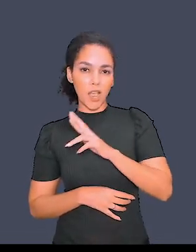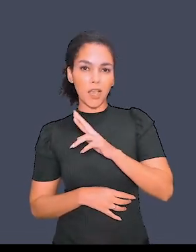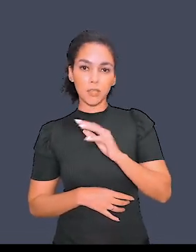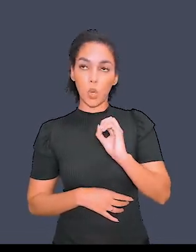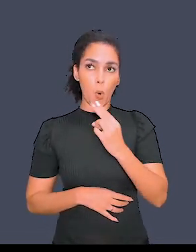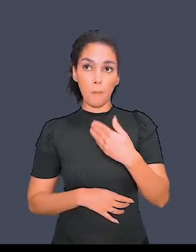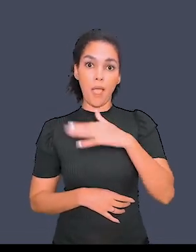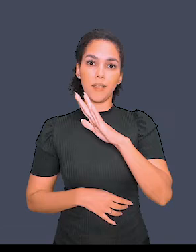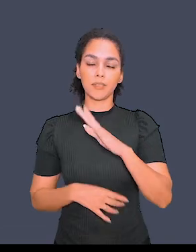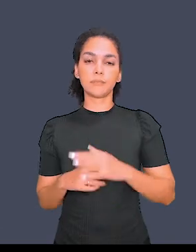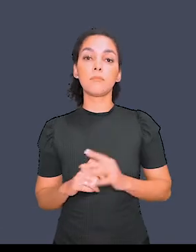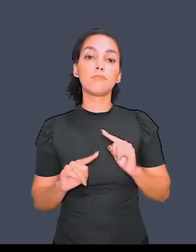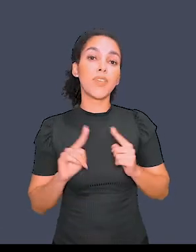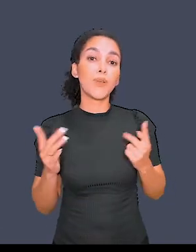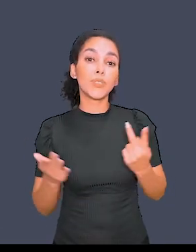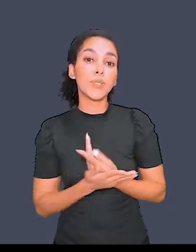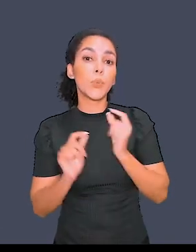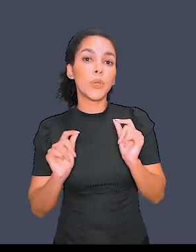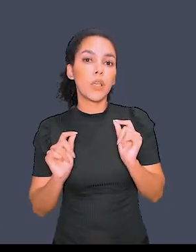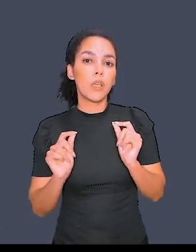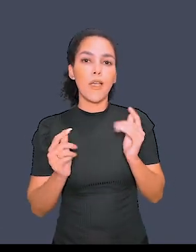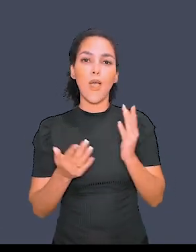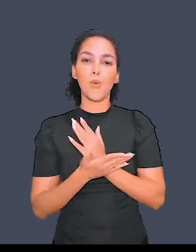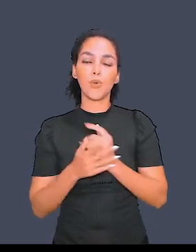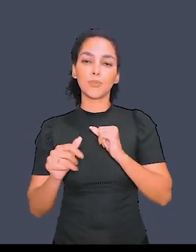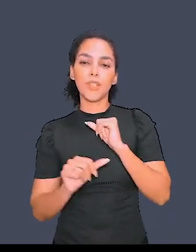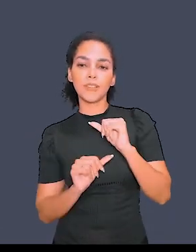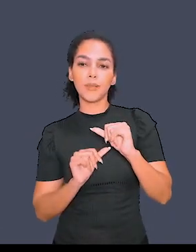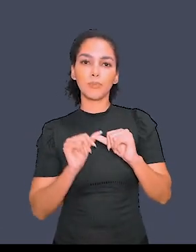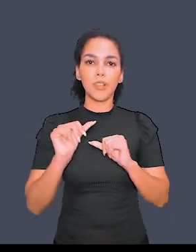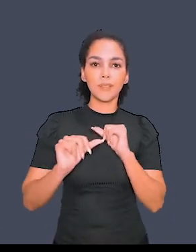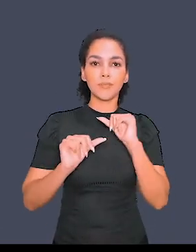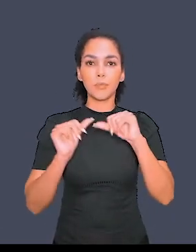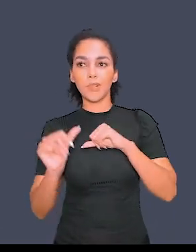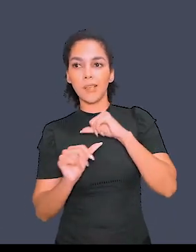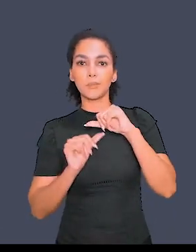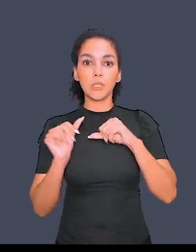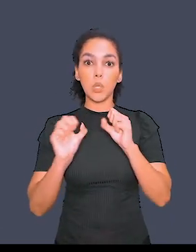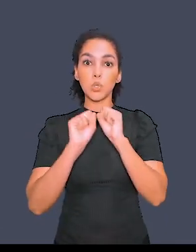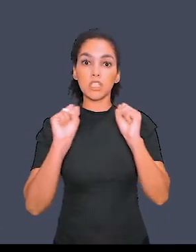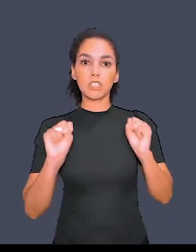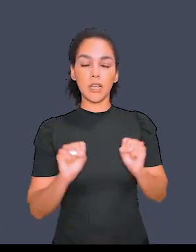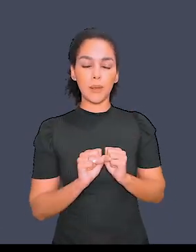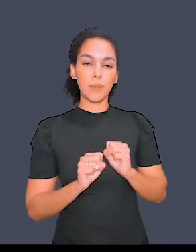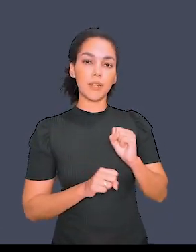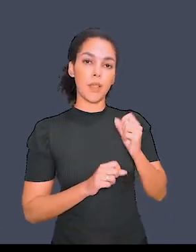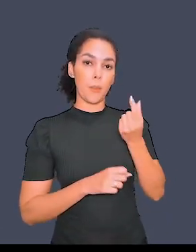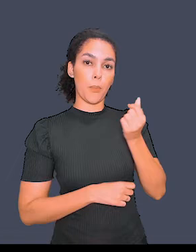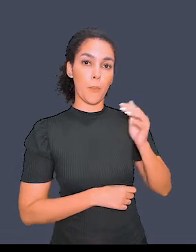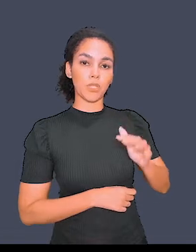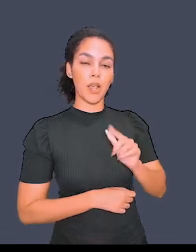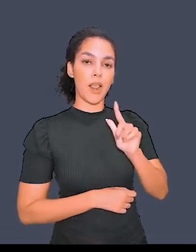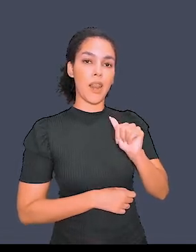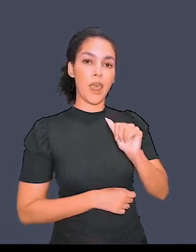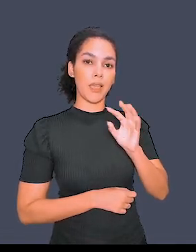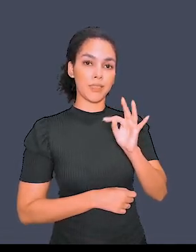até mais que isso. Só que o que aconteceu, pessoal? Começou a ter algumas mudanças na sistemática de promoções da Latam, né? Deixou de